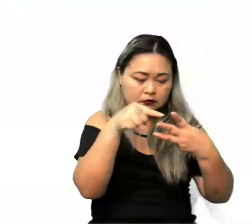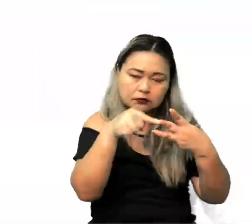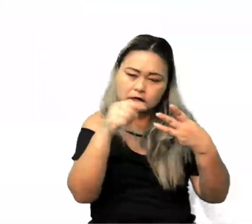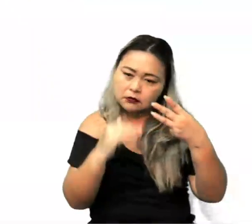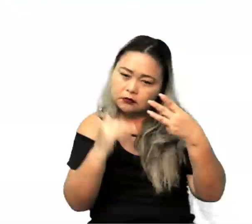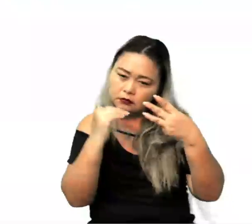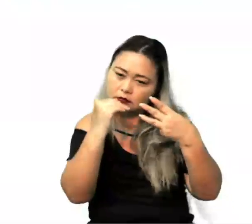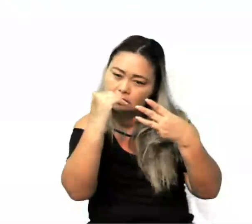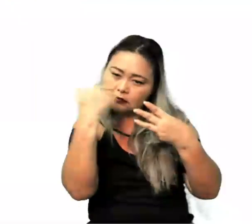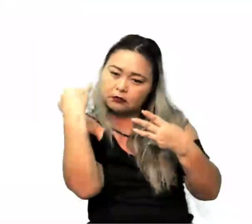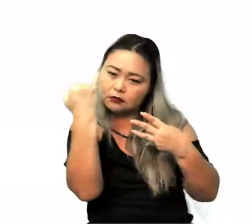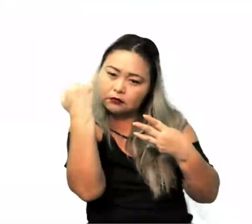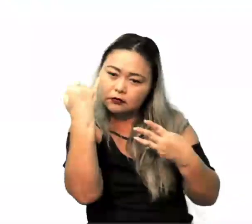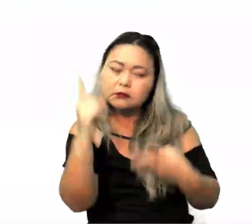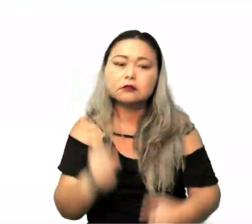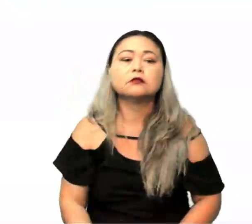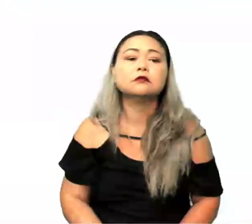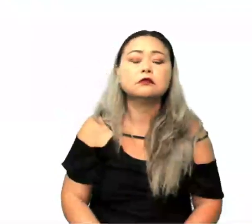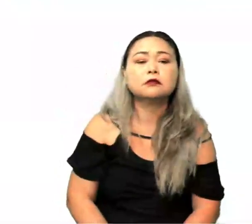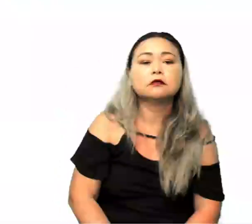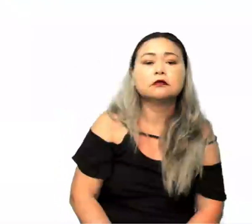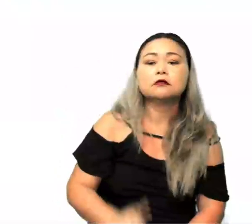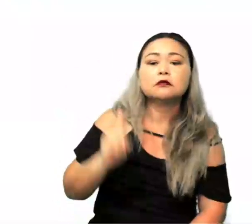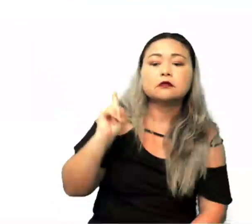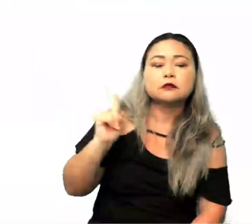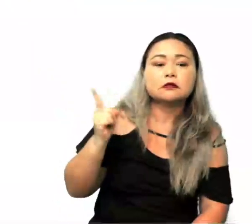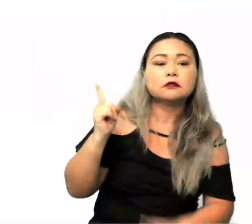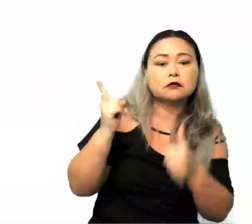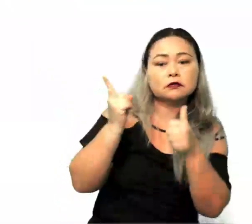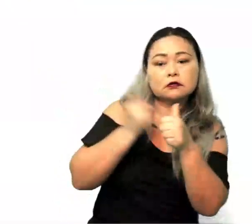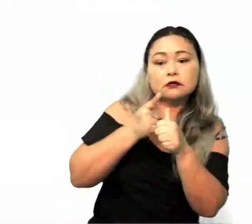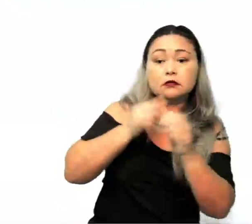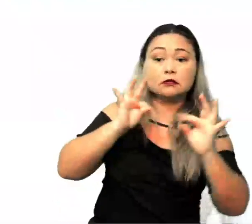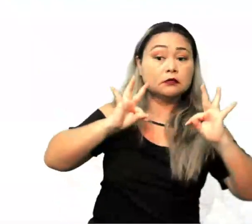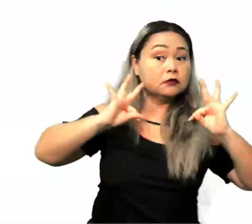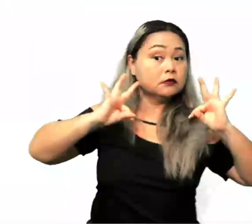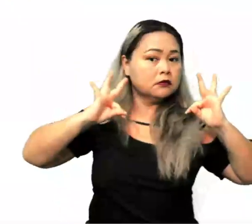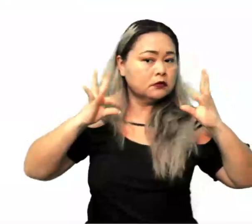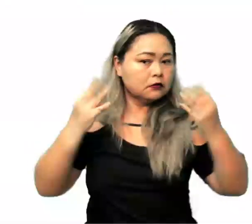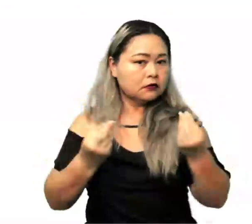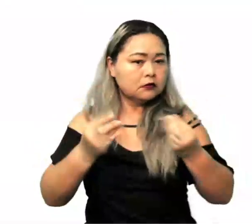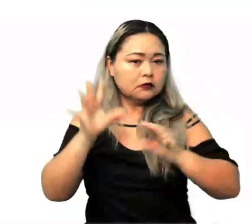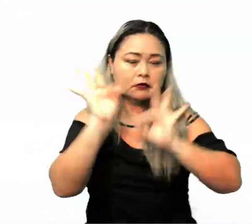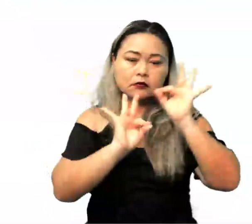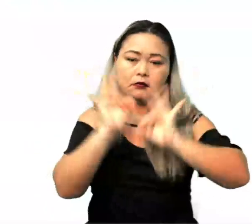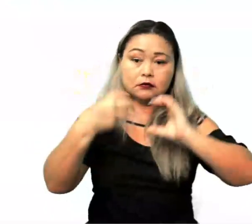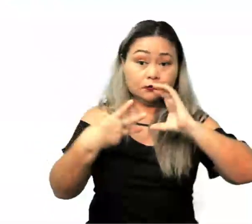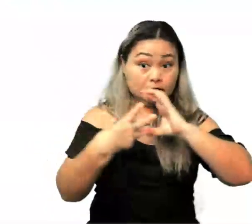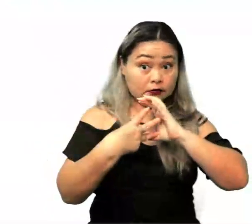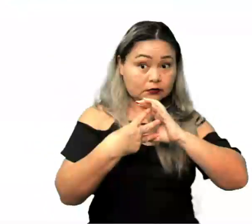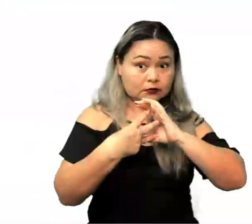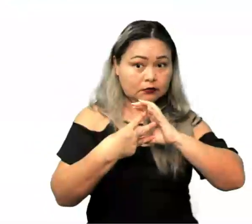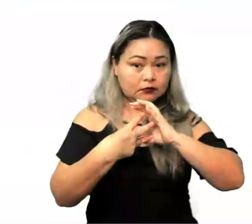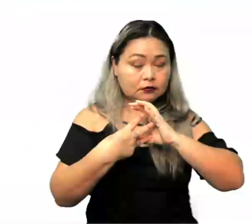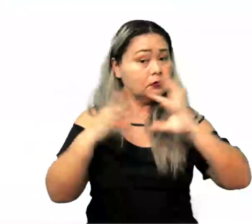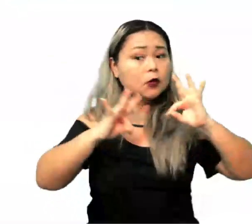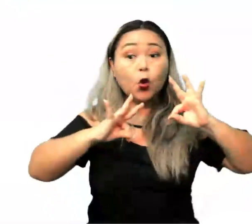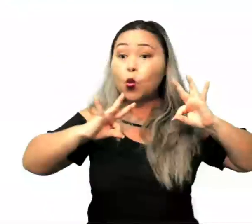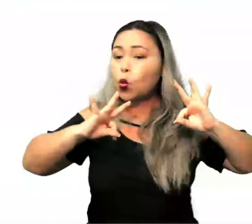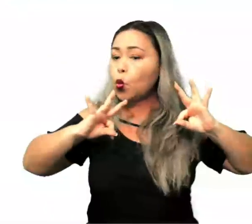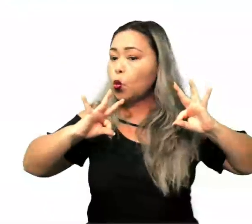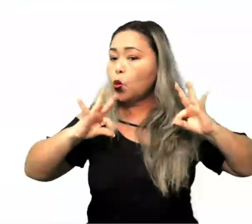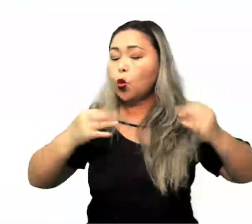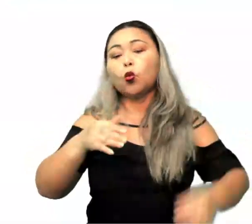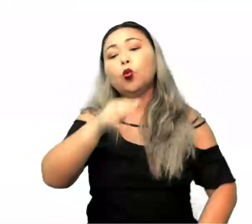níveis importantes, né? A primeira é que todo ser vivo é constituído de células.